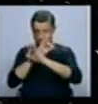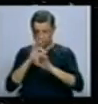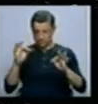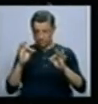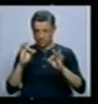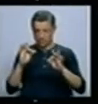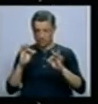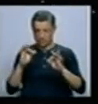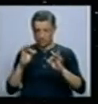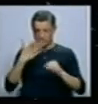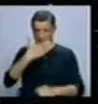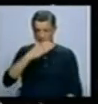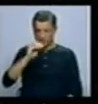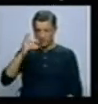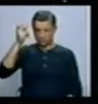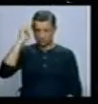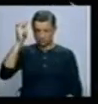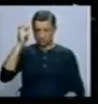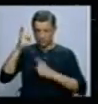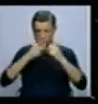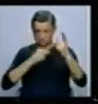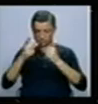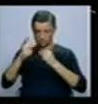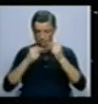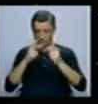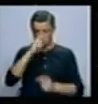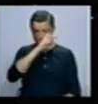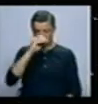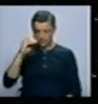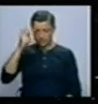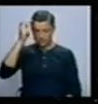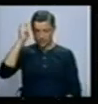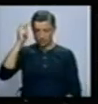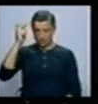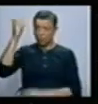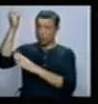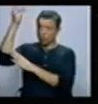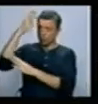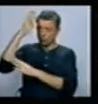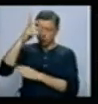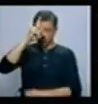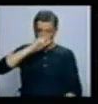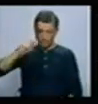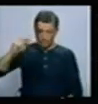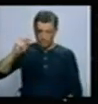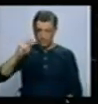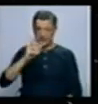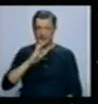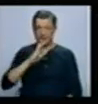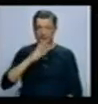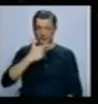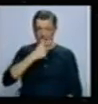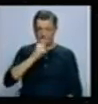Spitzer há uma década olhou para este conjunto de estrelas duplas, que está a 300 anos-luz de distância da Terra, e reparou o quê? Reparou um brilhozinho